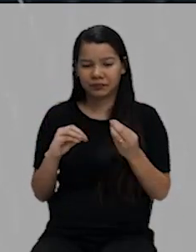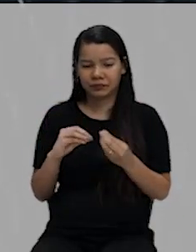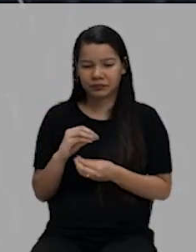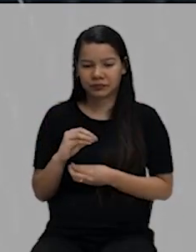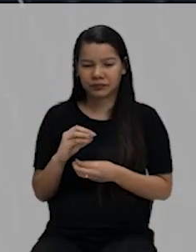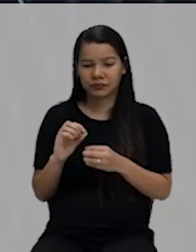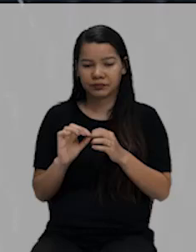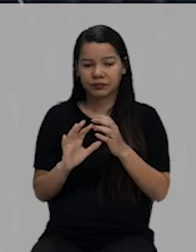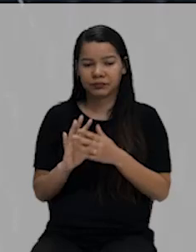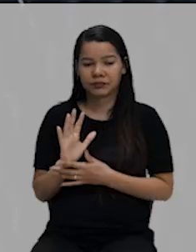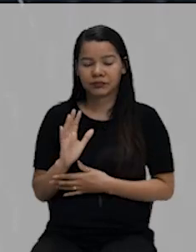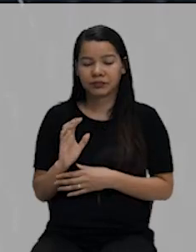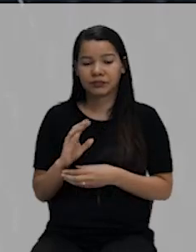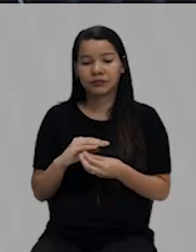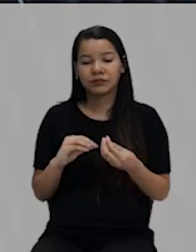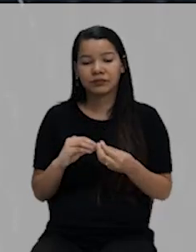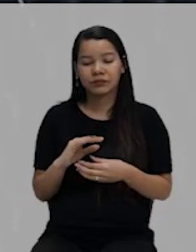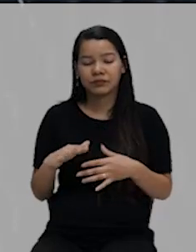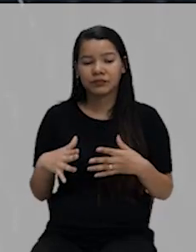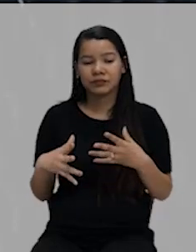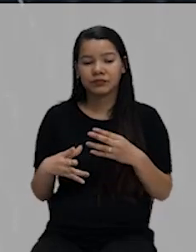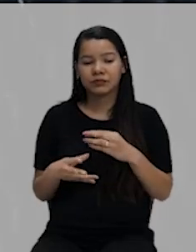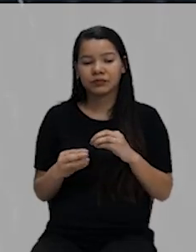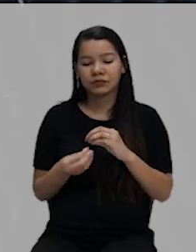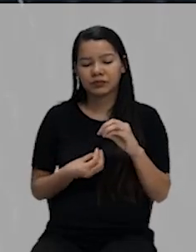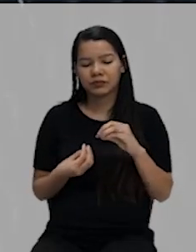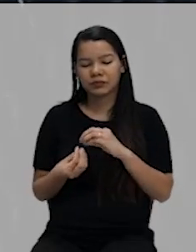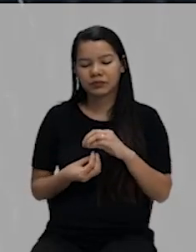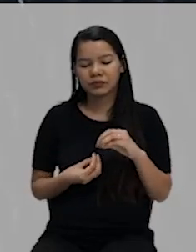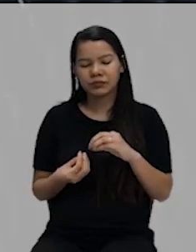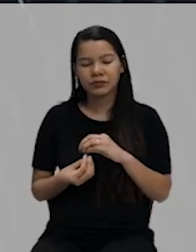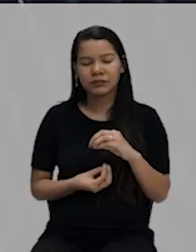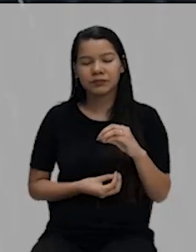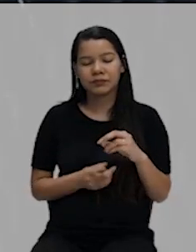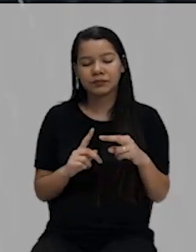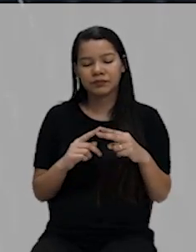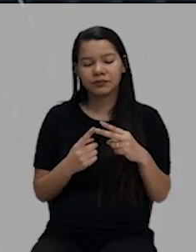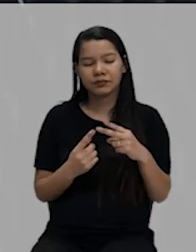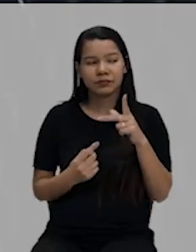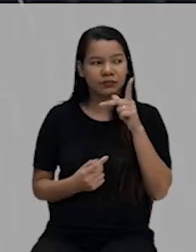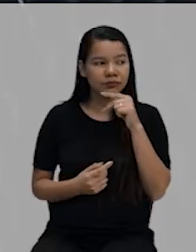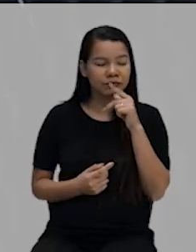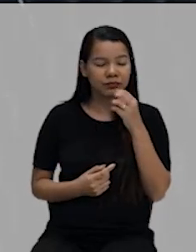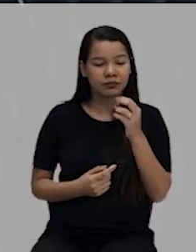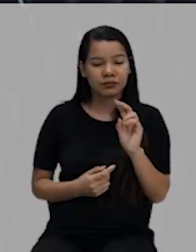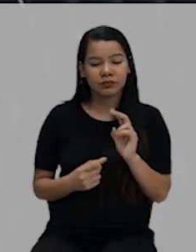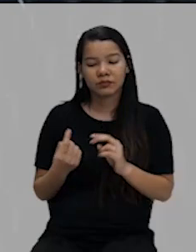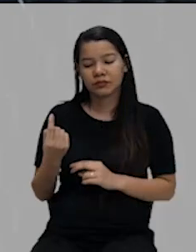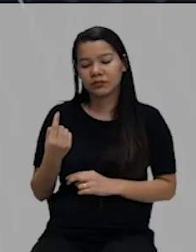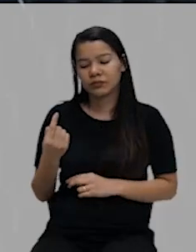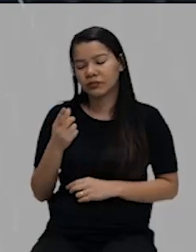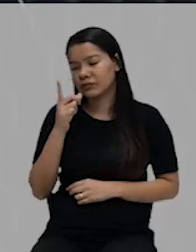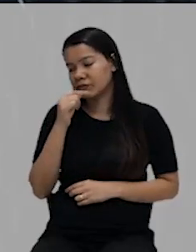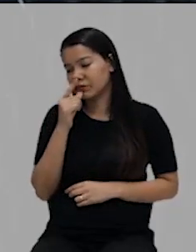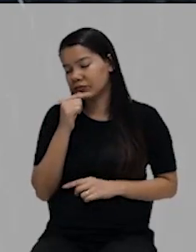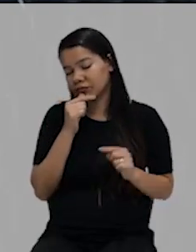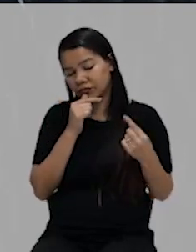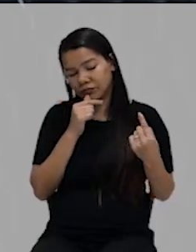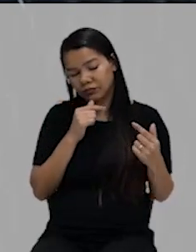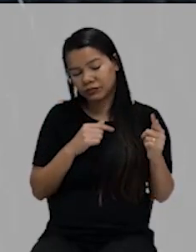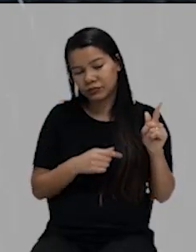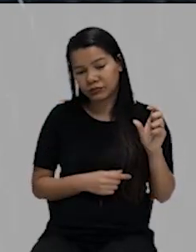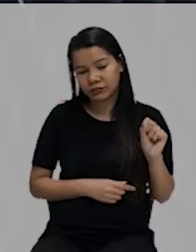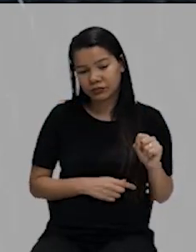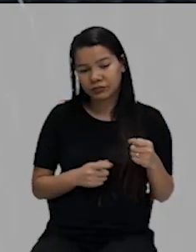né? Então, por exemplo, ao misturar dois sistemas líquidos ou um sistema líquido e um gás, pode ocorrer a formação